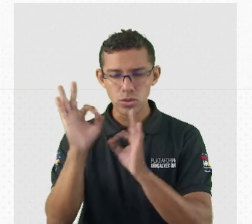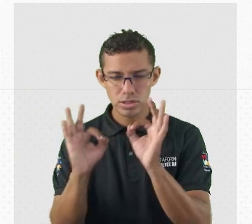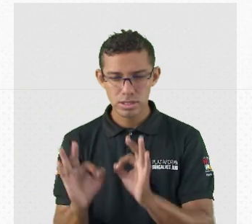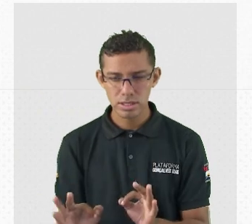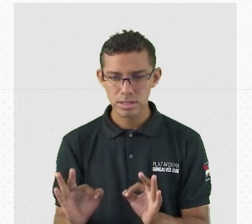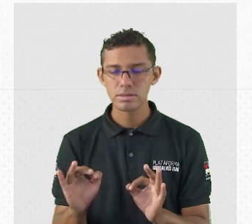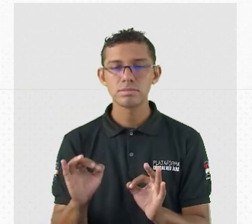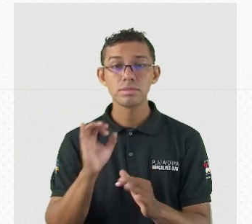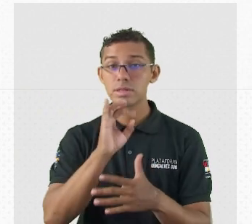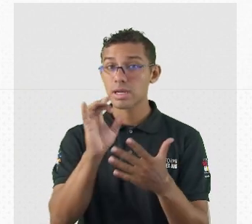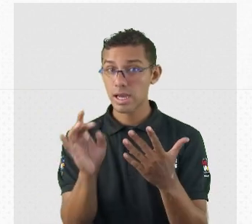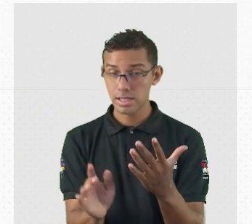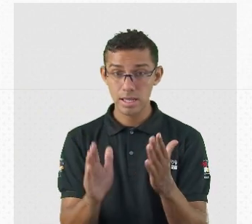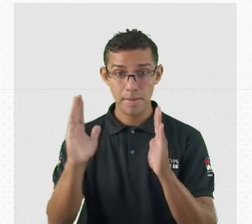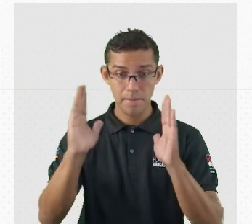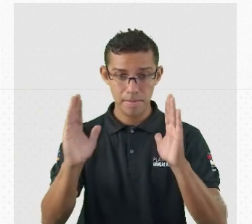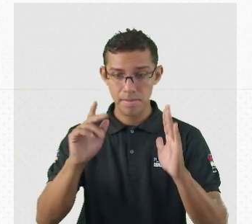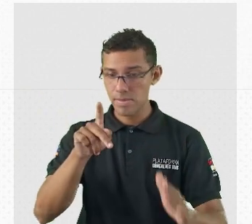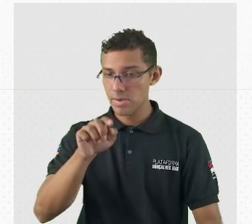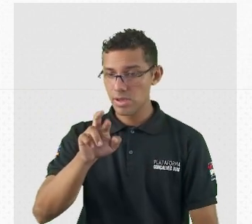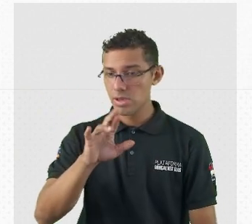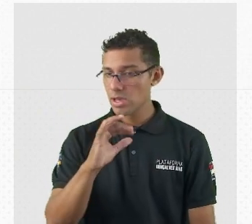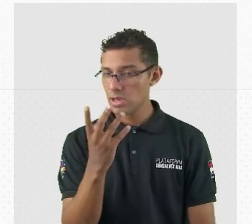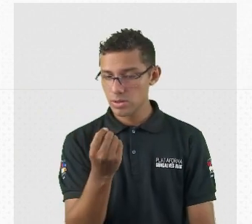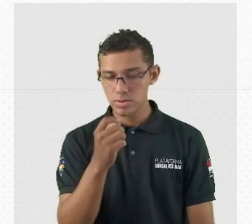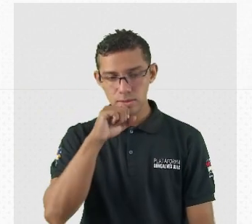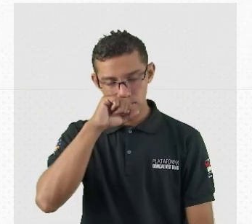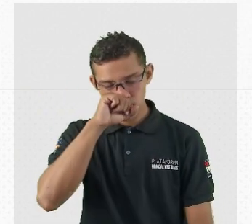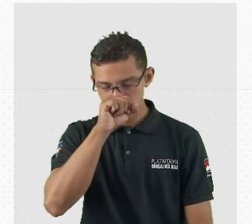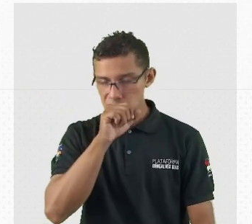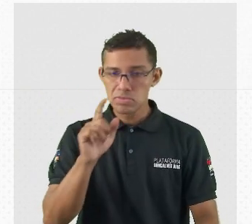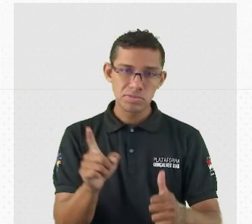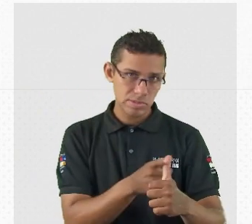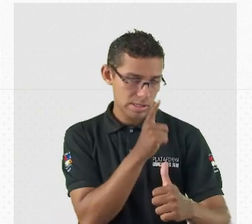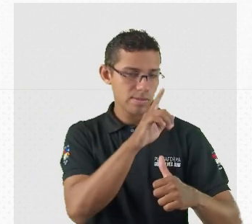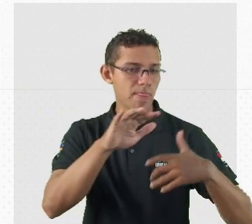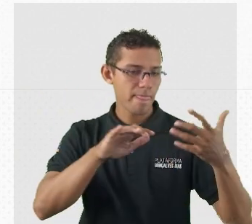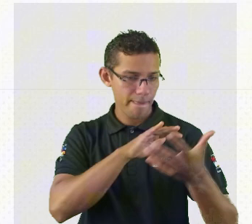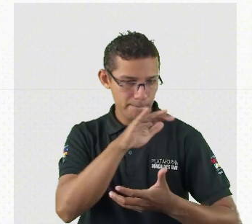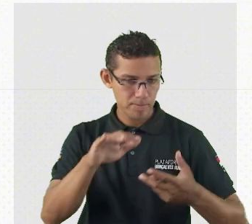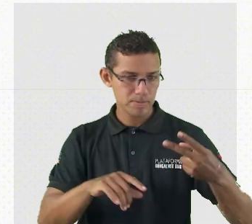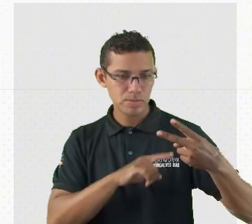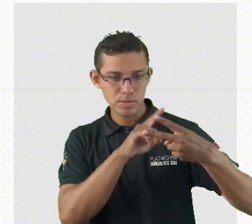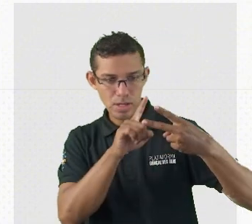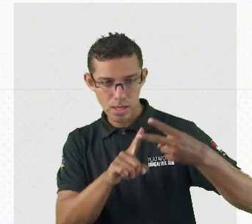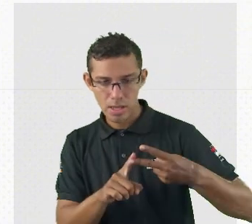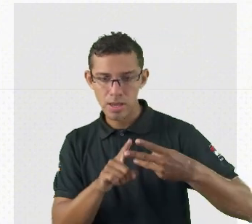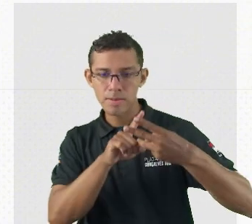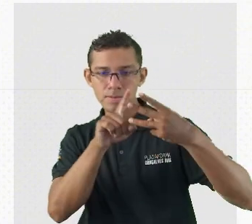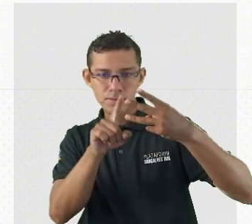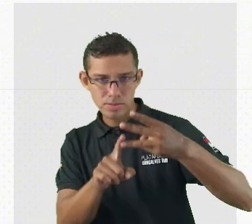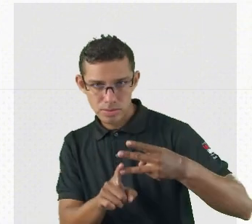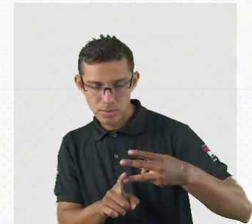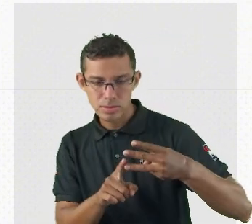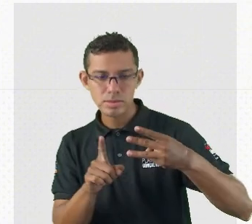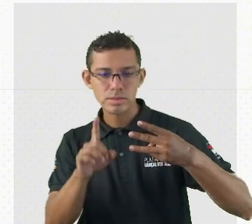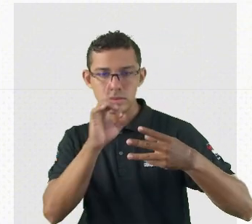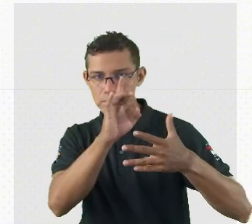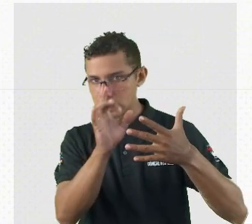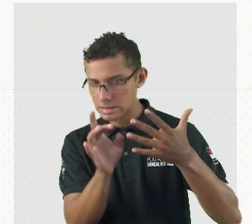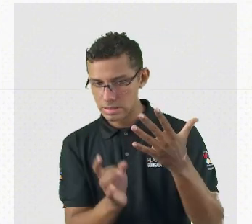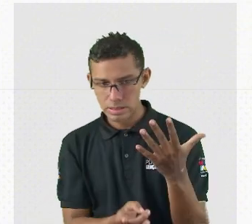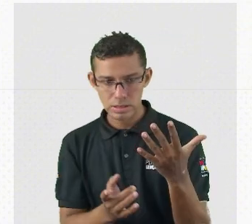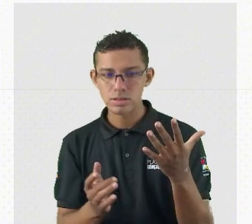organizados em cada período. Tá? Então, a primeira revolução tem uma característica de produção, a segunda revolução, a terceira revolução, e cada uma delas